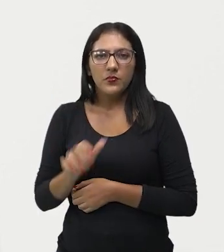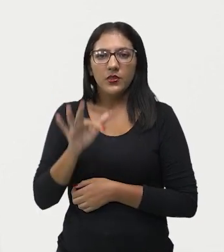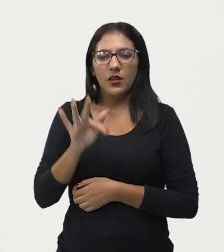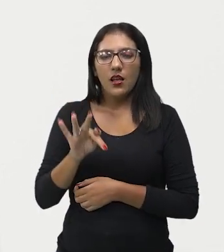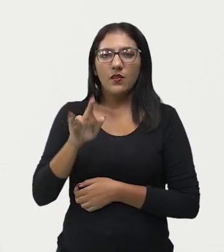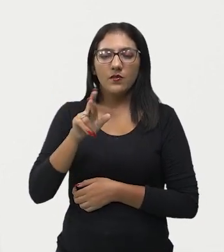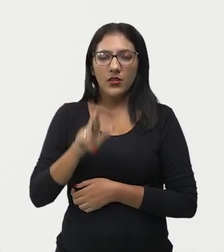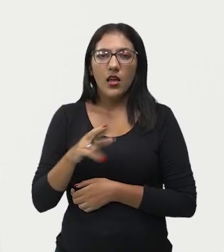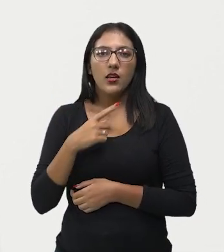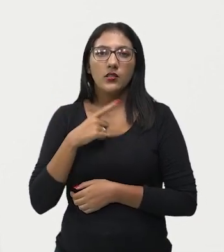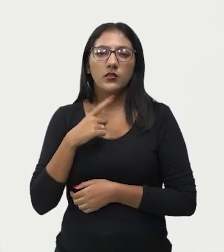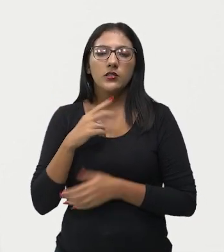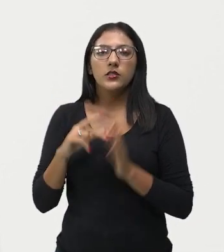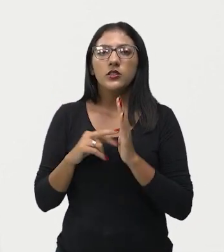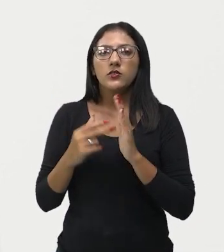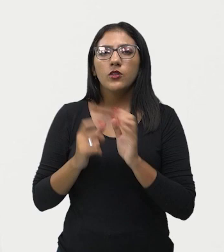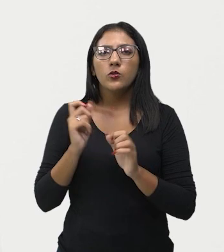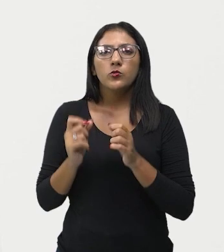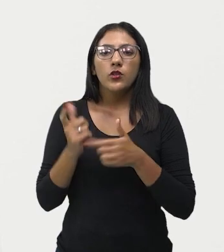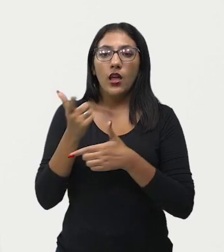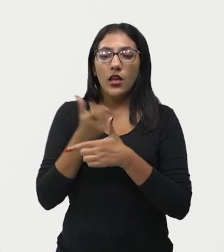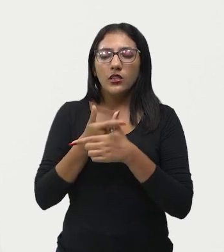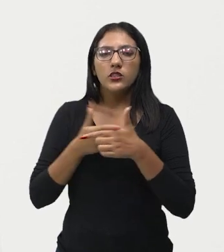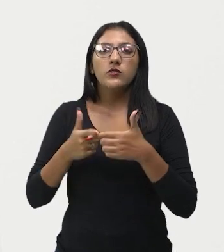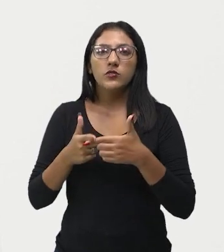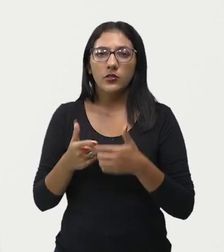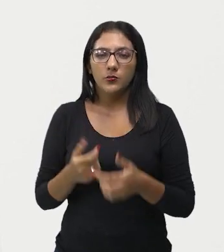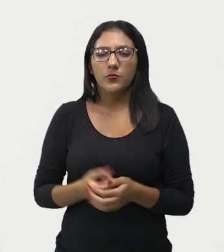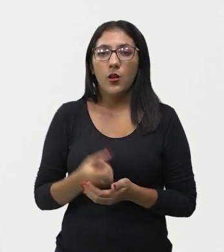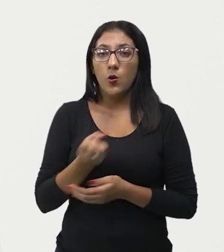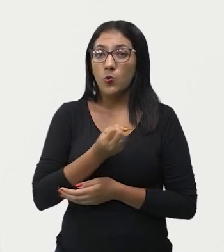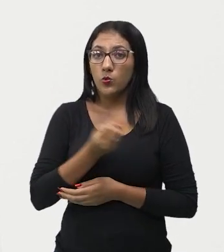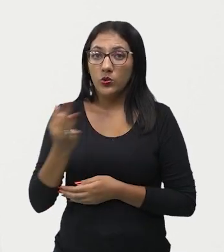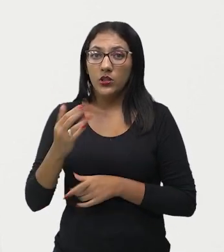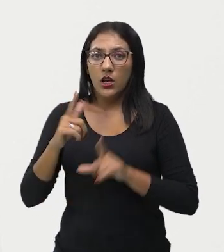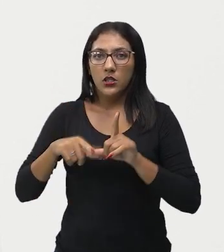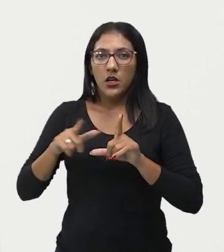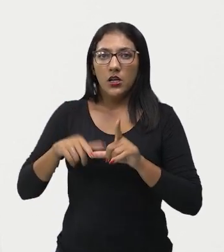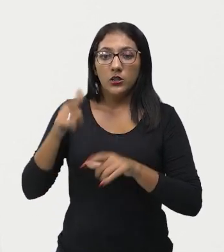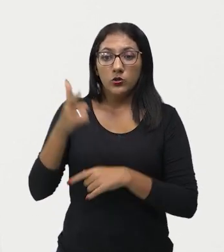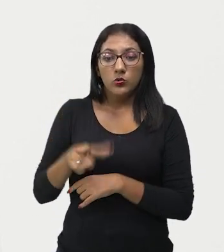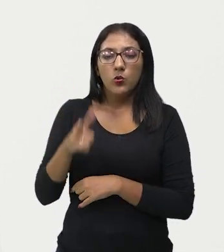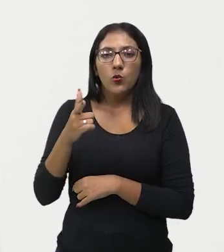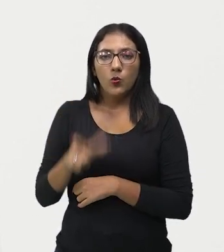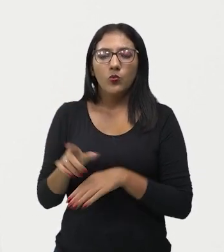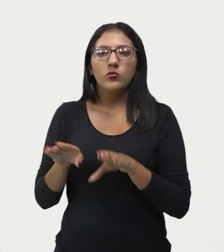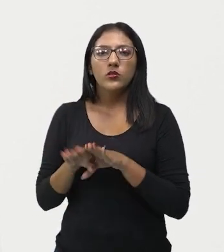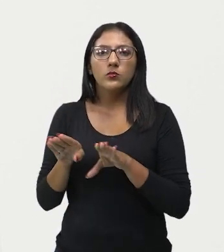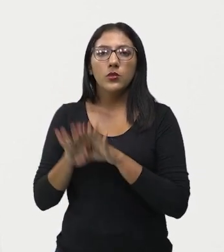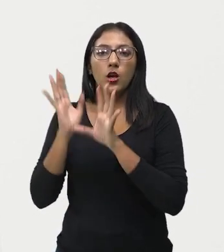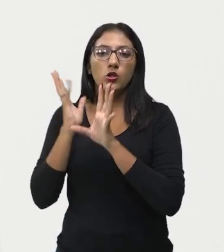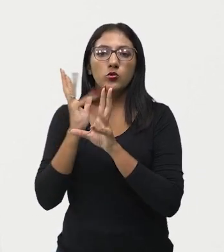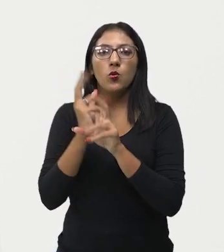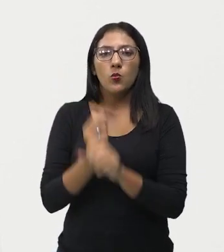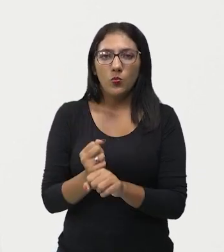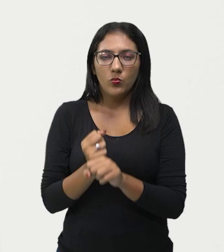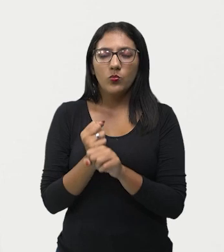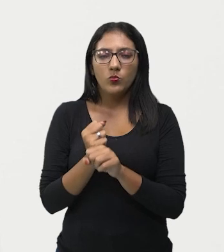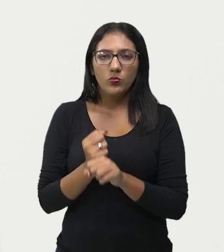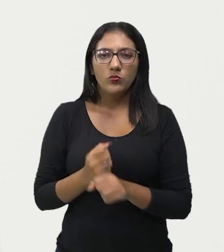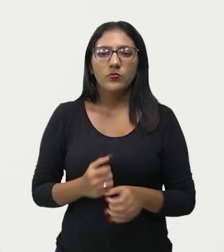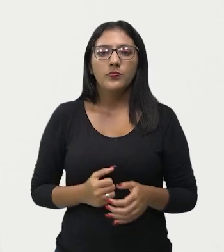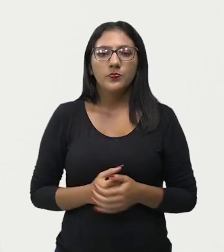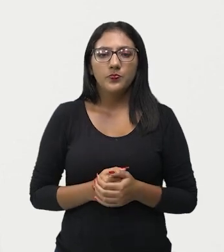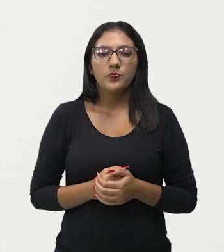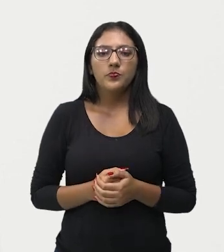a razão entre a quantidade de vezes que a variável se repete e o total, tá legal?